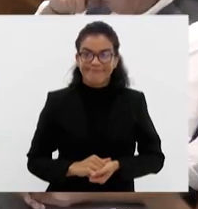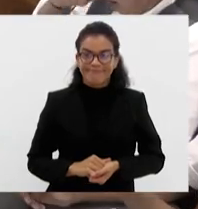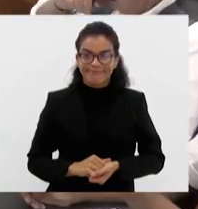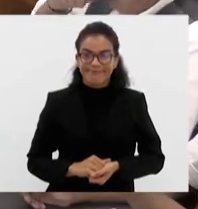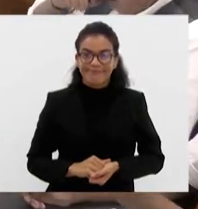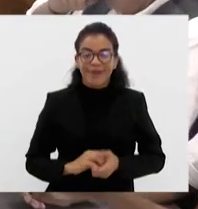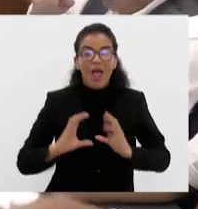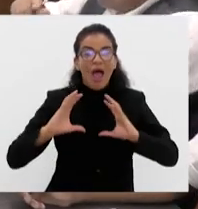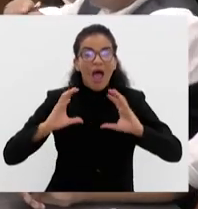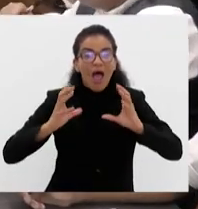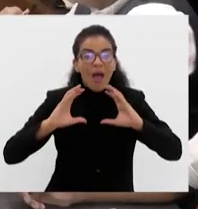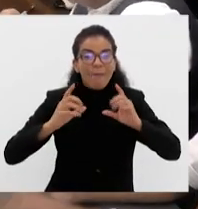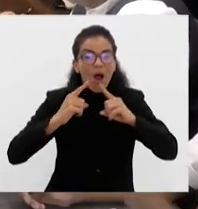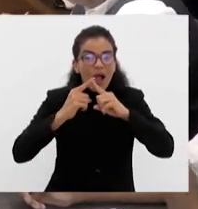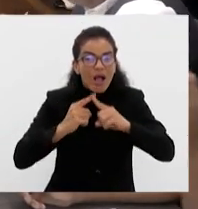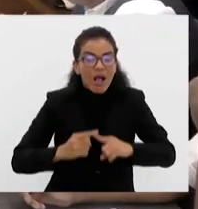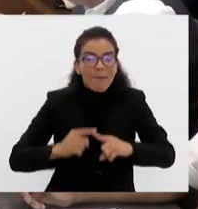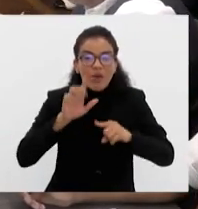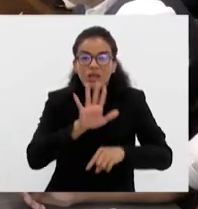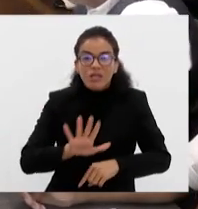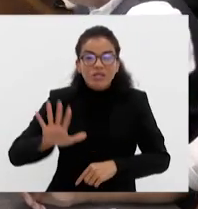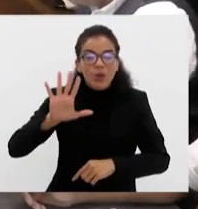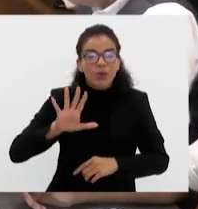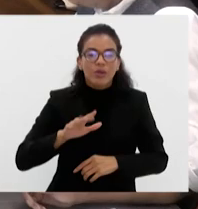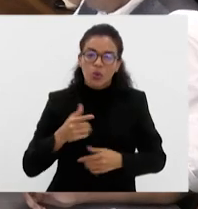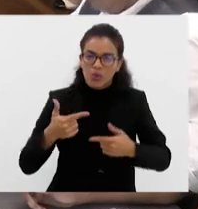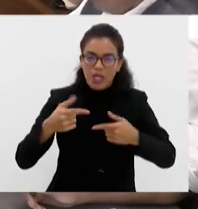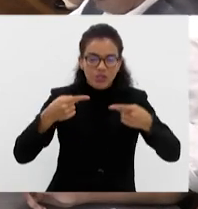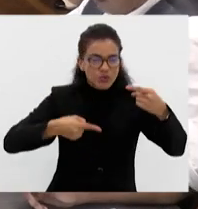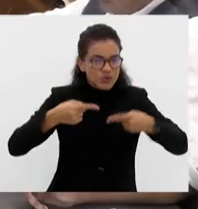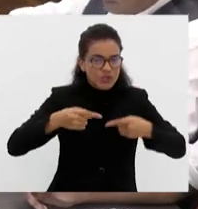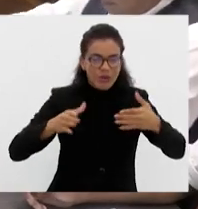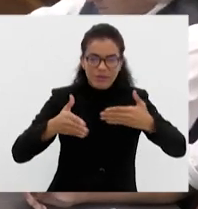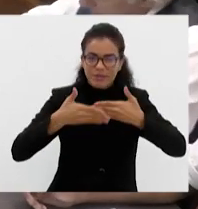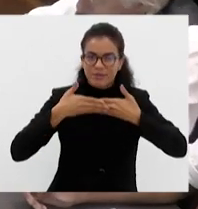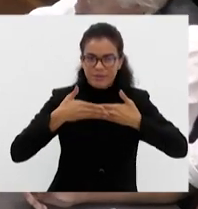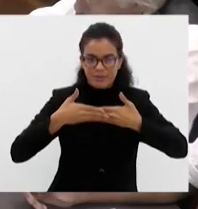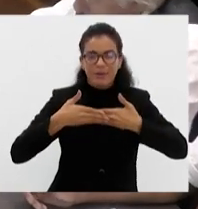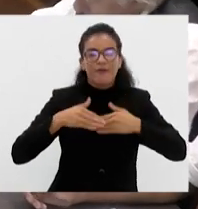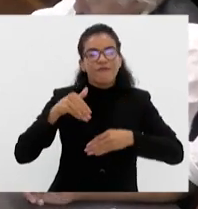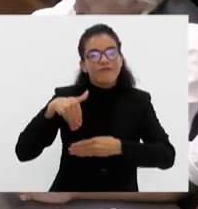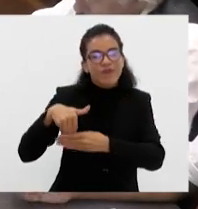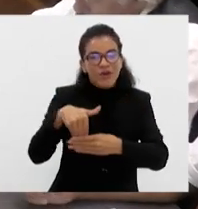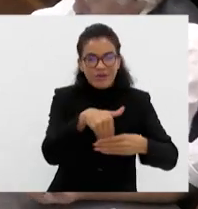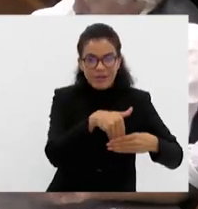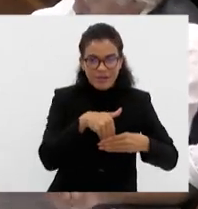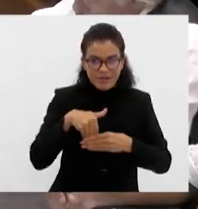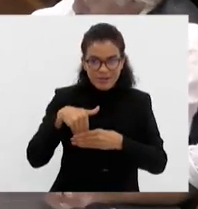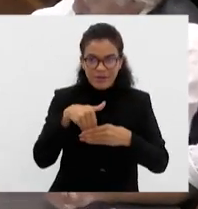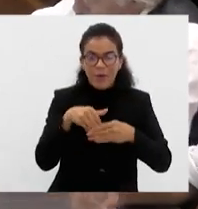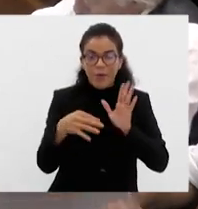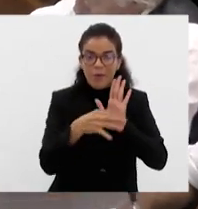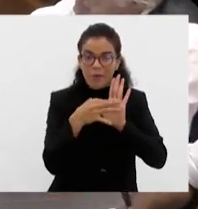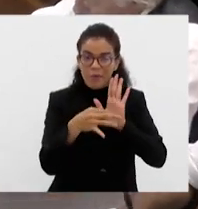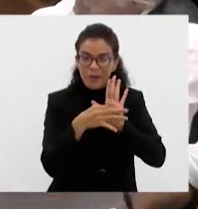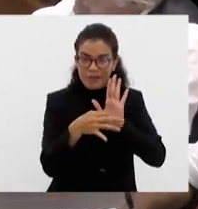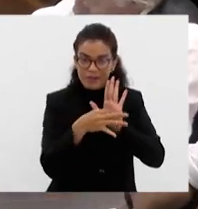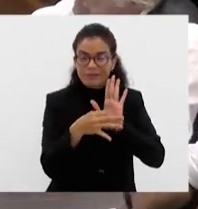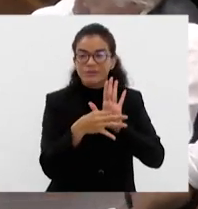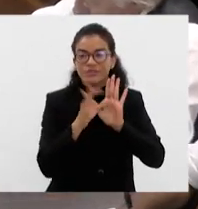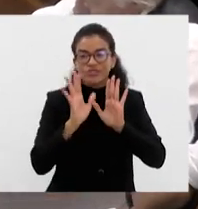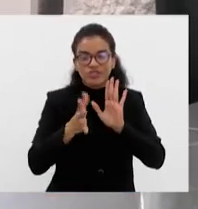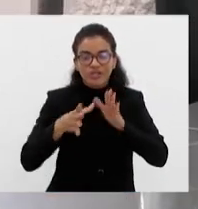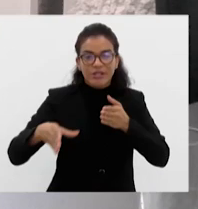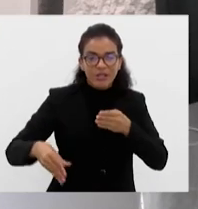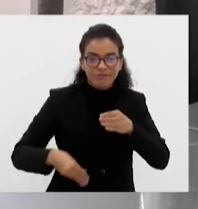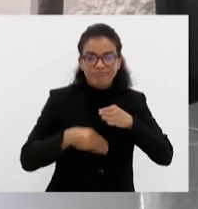Todas as bolas do campeonato. Enfim, nacional foram... Não havendo quem queira discutir, encerrada a discussão. Em votação, o parecer que já está